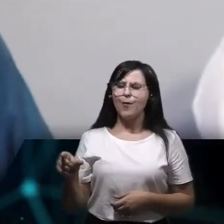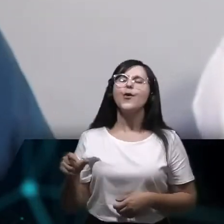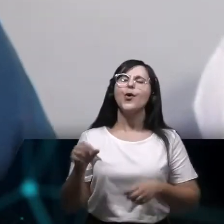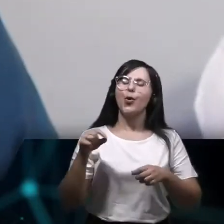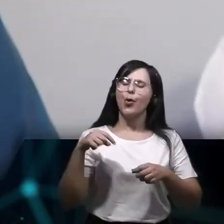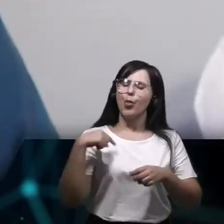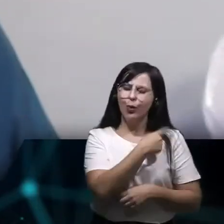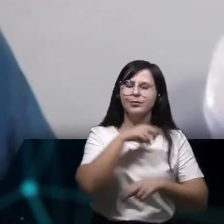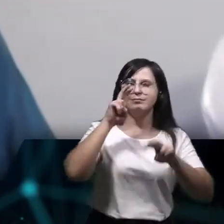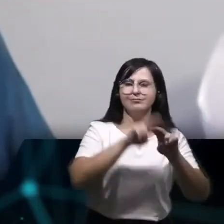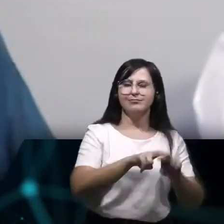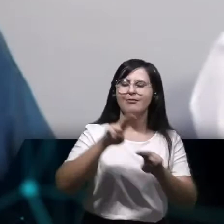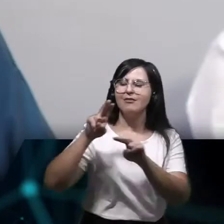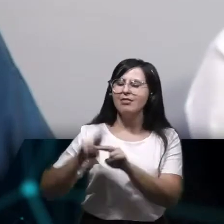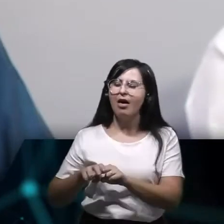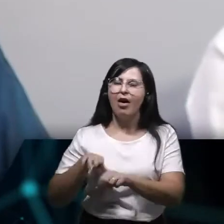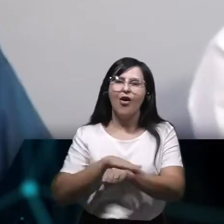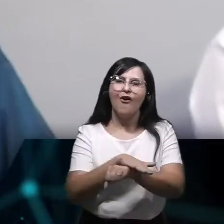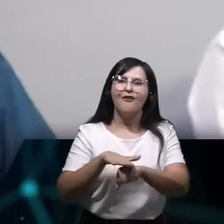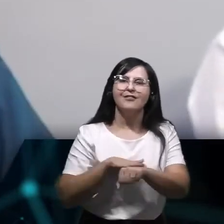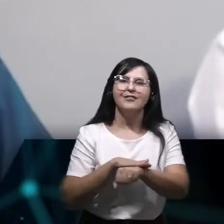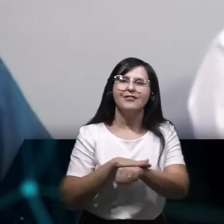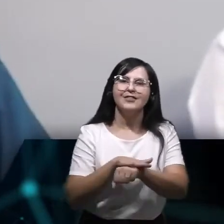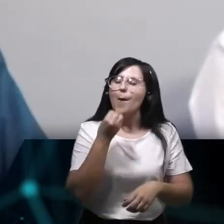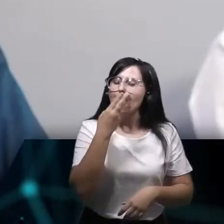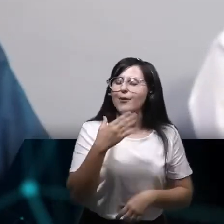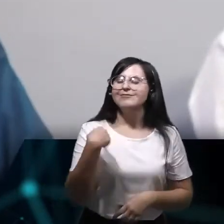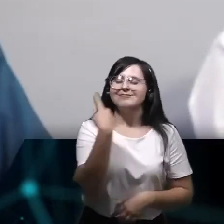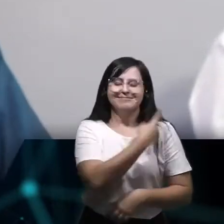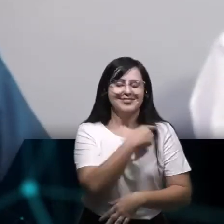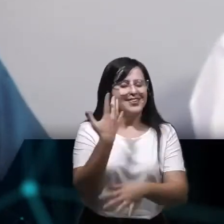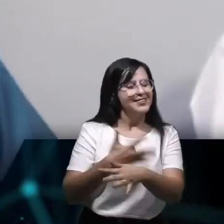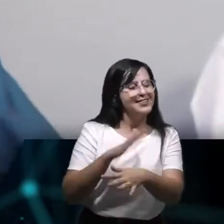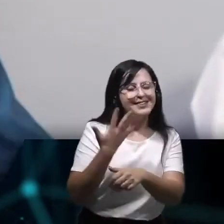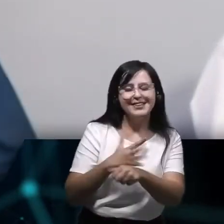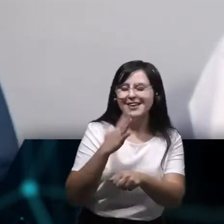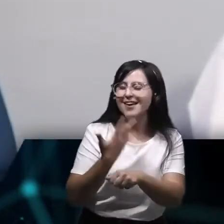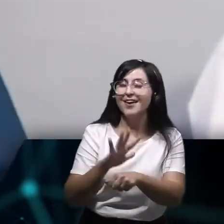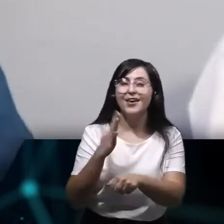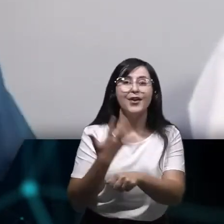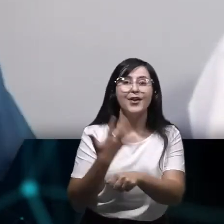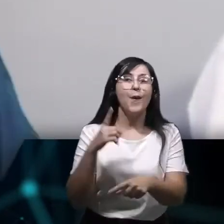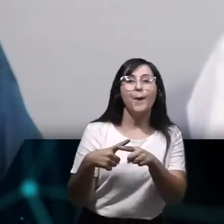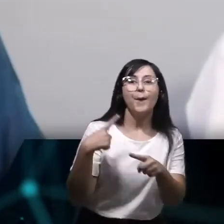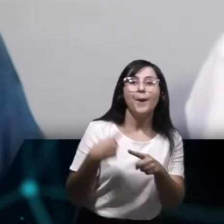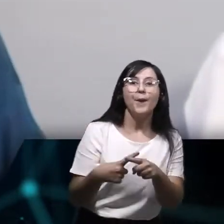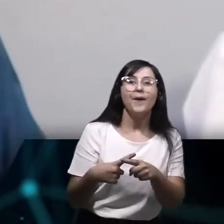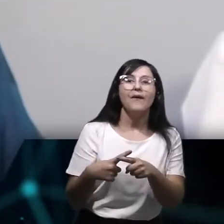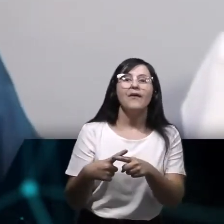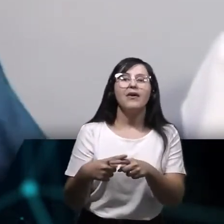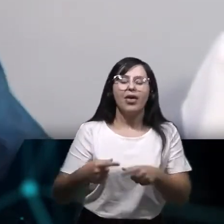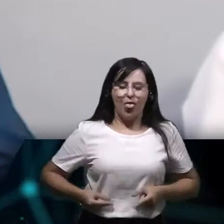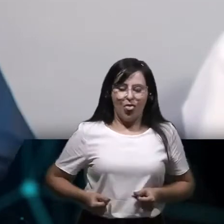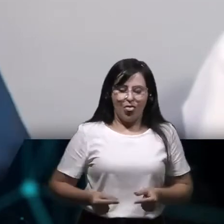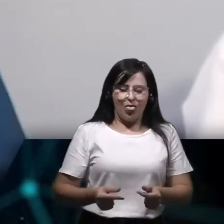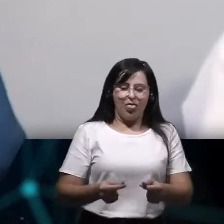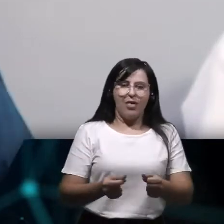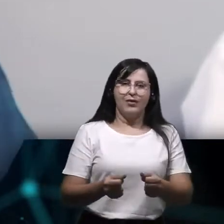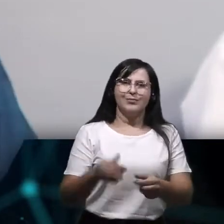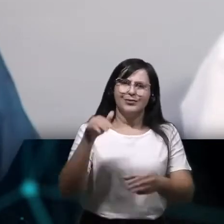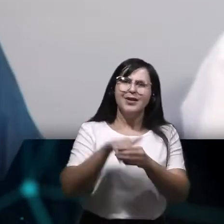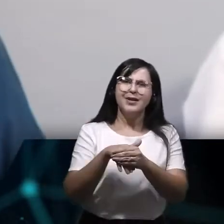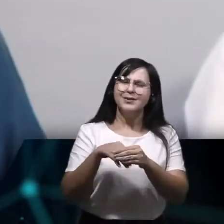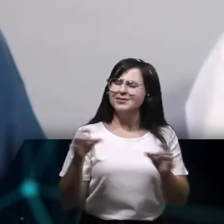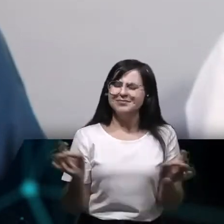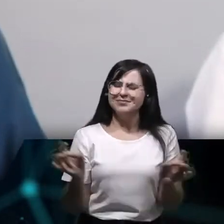para a gente sentar. E o que for bom, a gente vai colocar em prática. Porque esse momento político, ele passa. Mas as